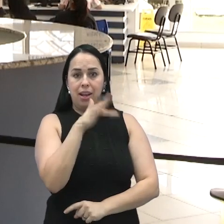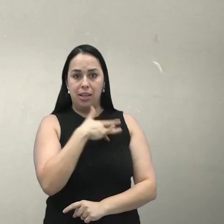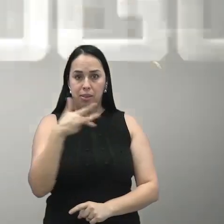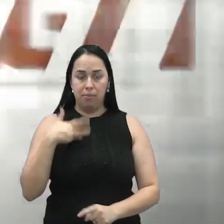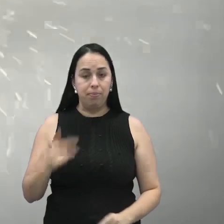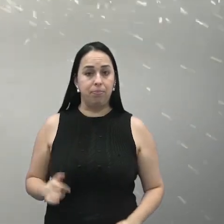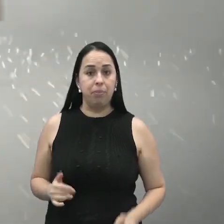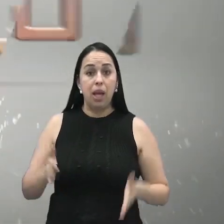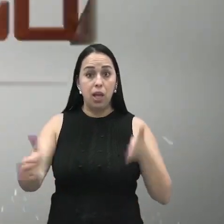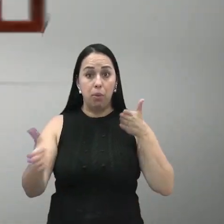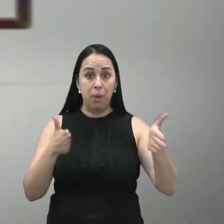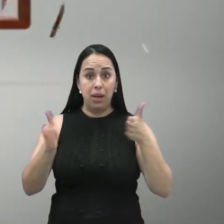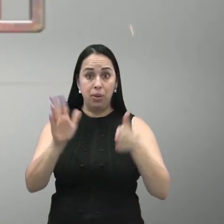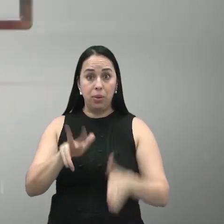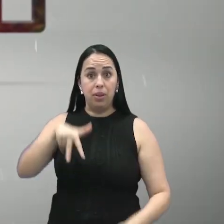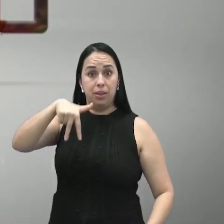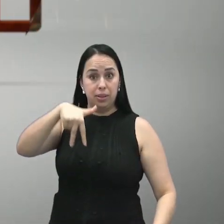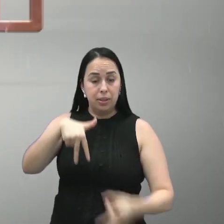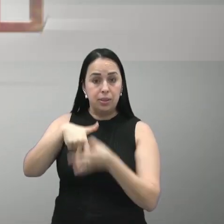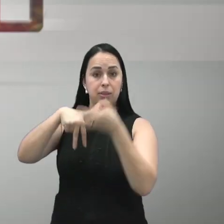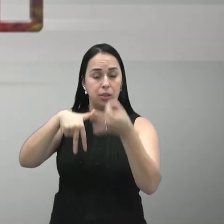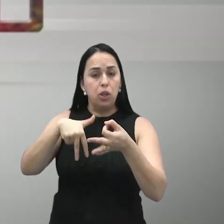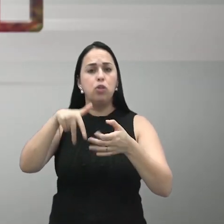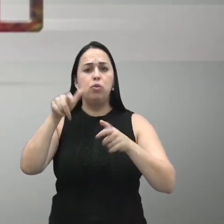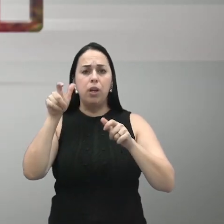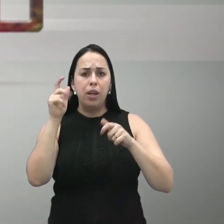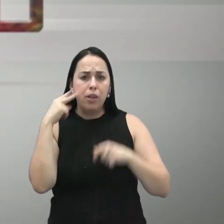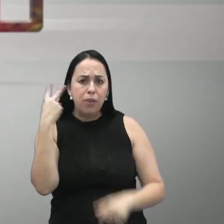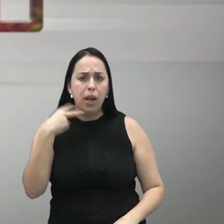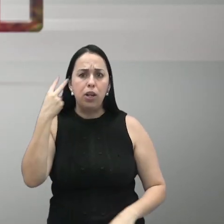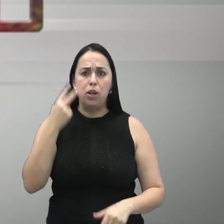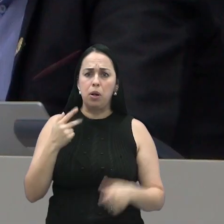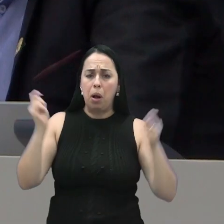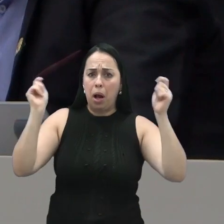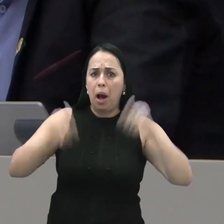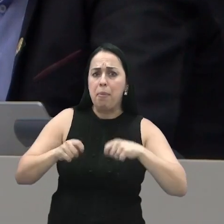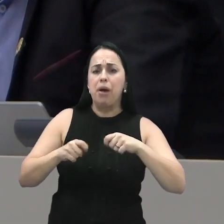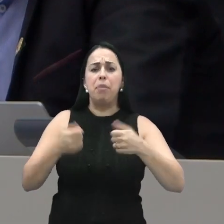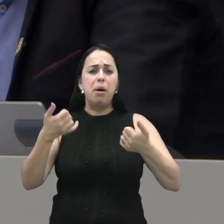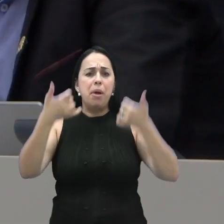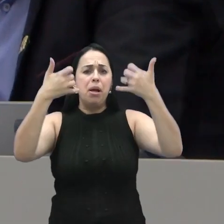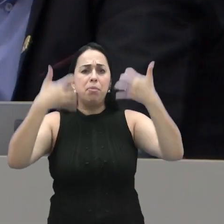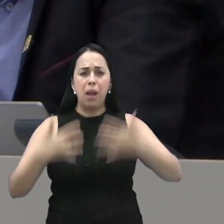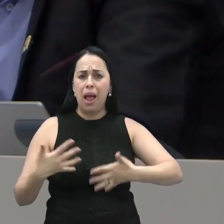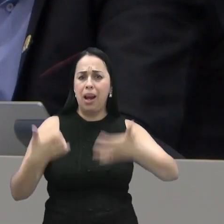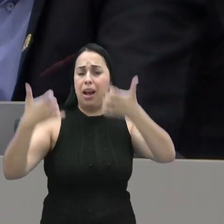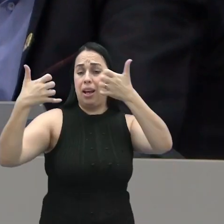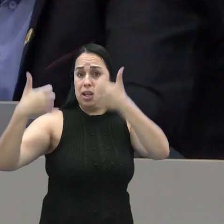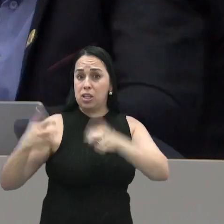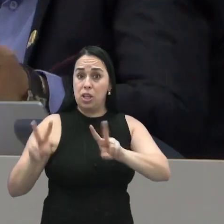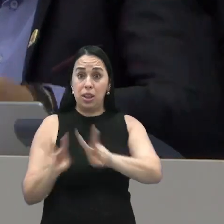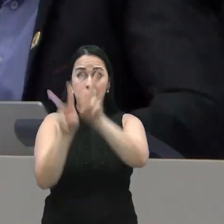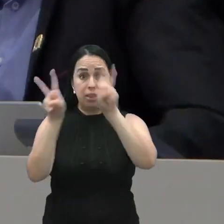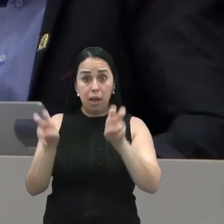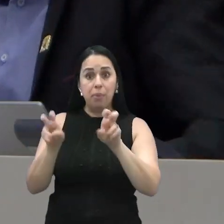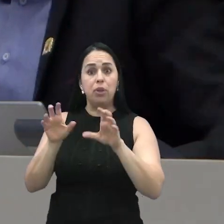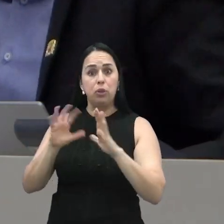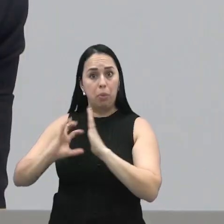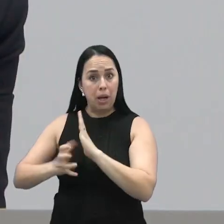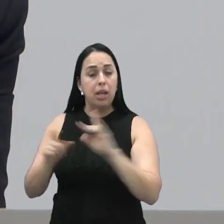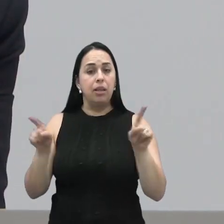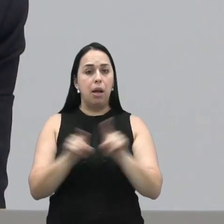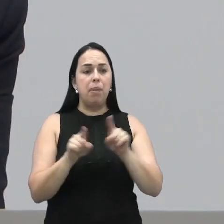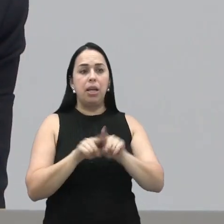saúde. Já durante o pinga-fogo, momento em que os vereadores vão para a tribuna para debater assuntos partidários e de interesse